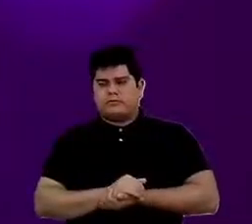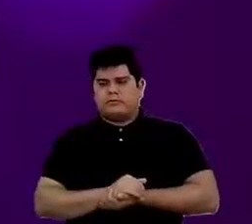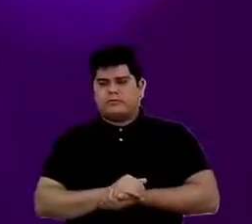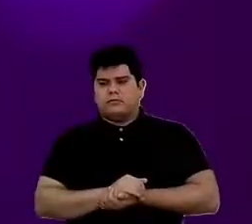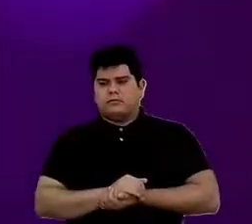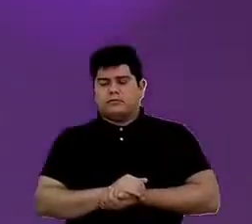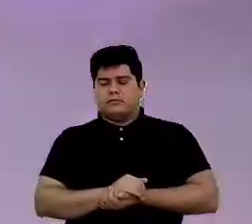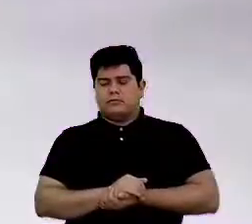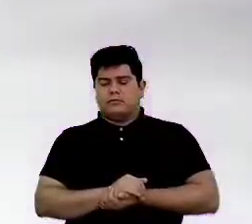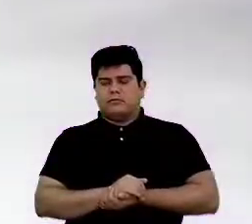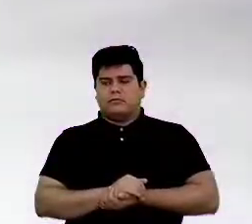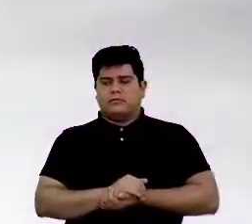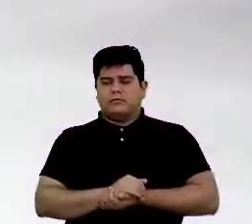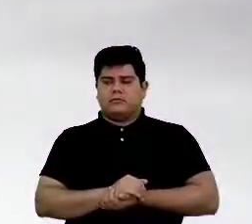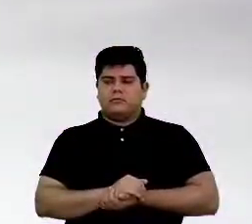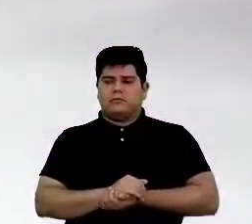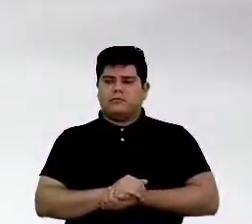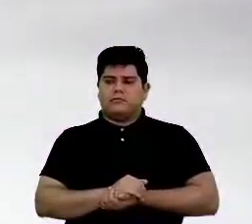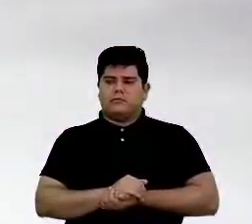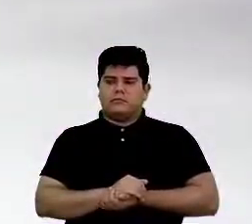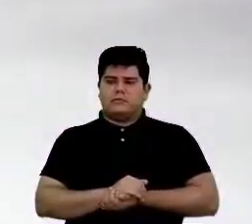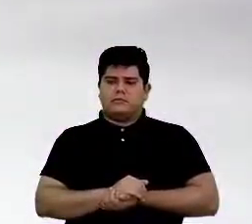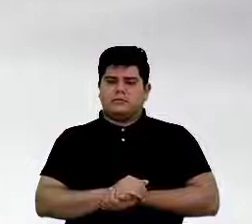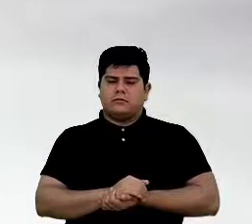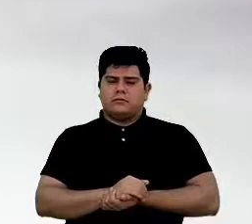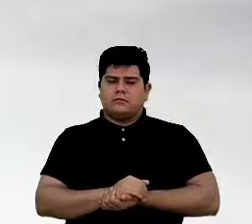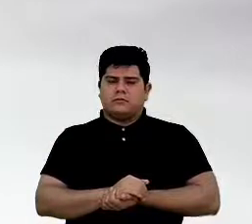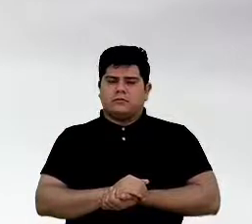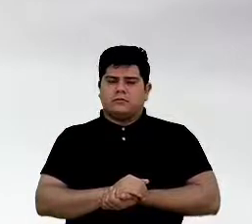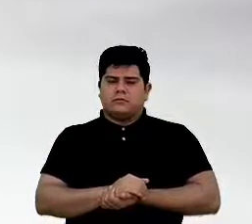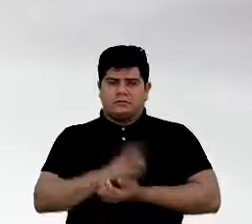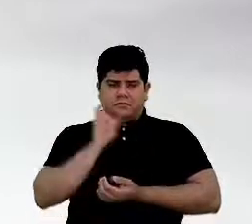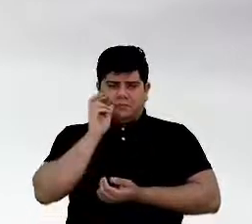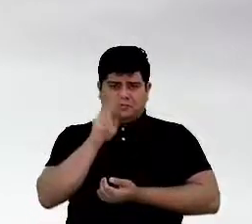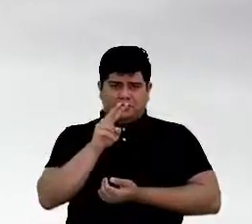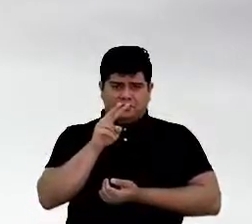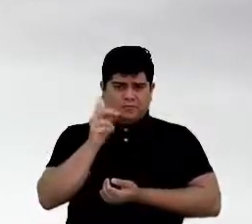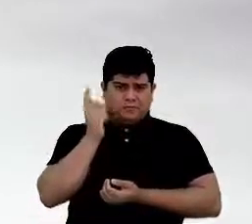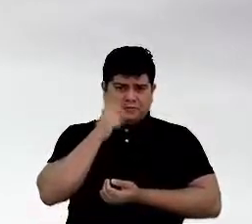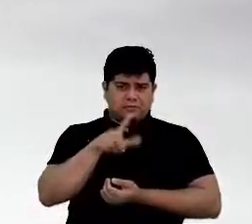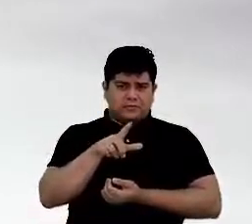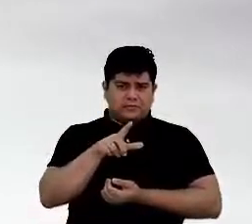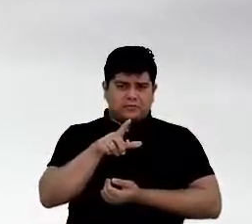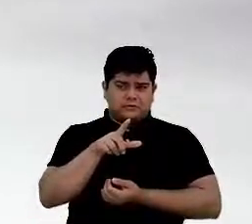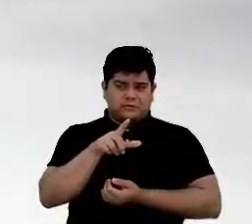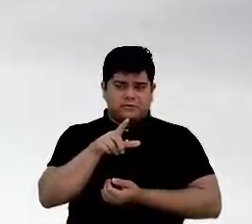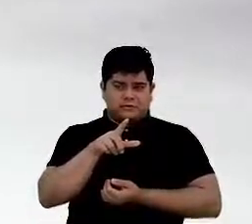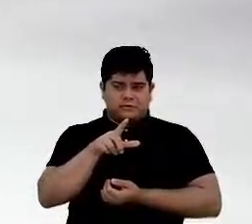Pedro, obrigado. Eu queria saber se vocês conseguem visualizar a minha tela aí, por favor.